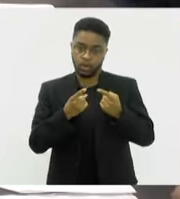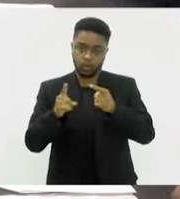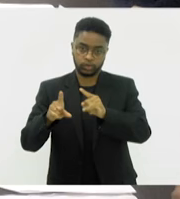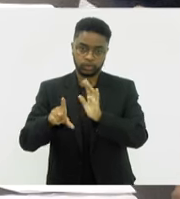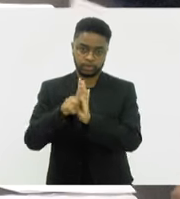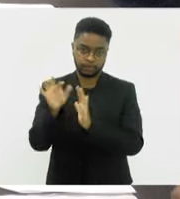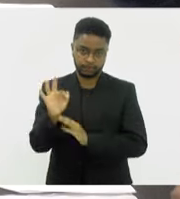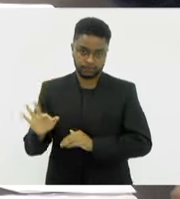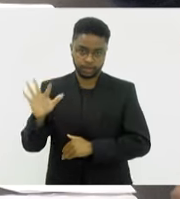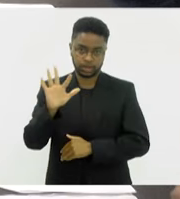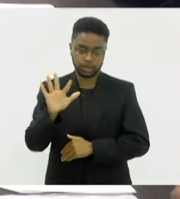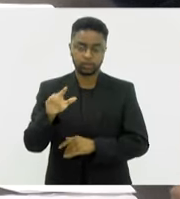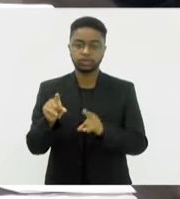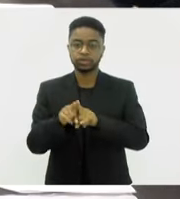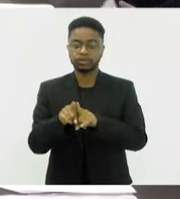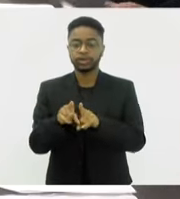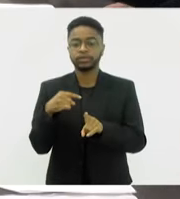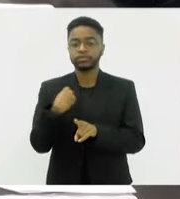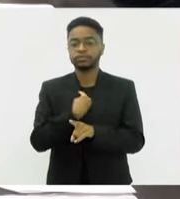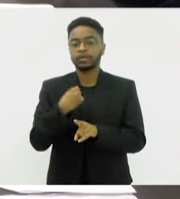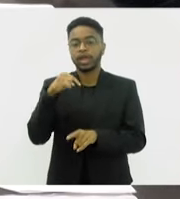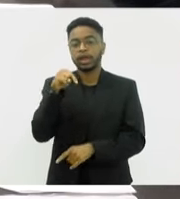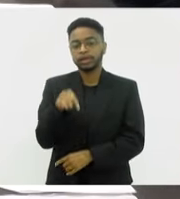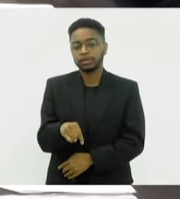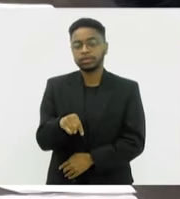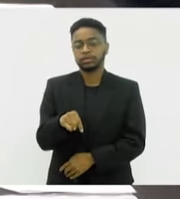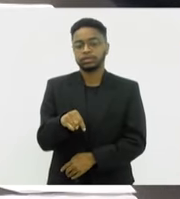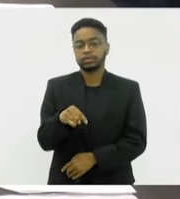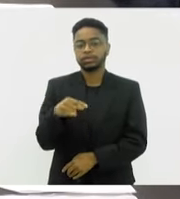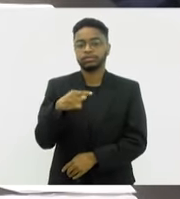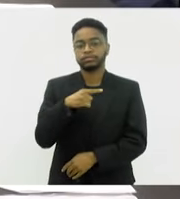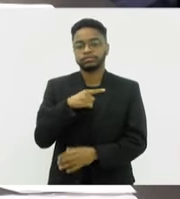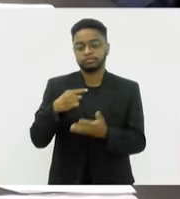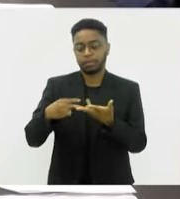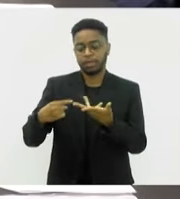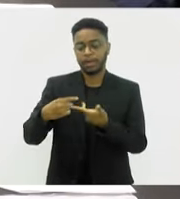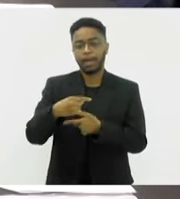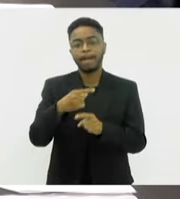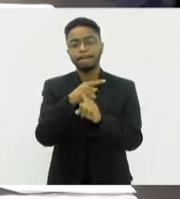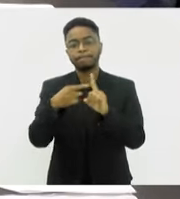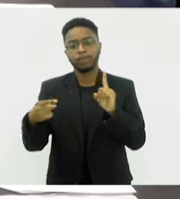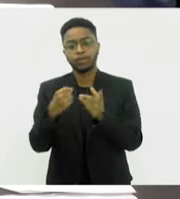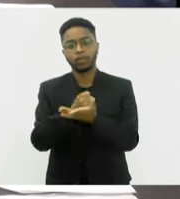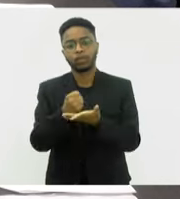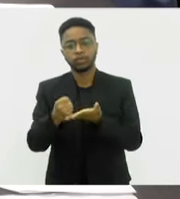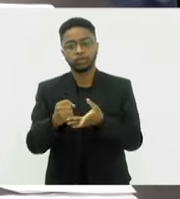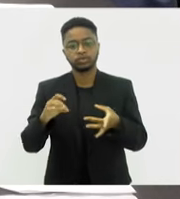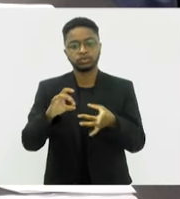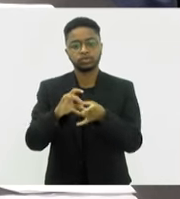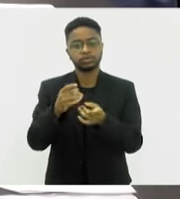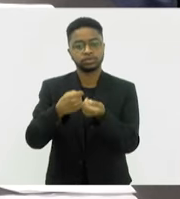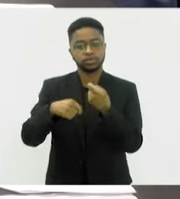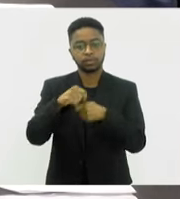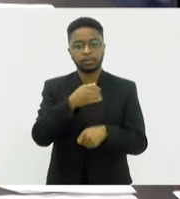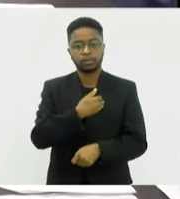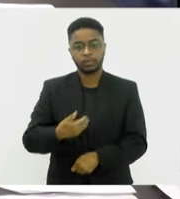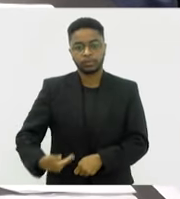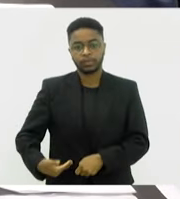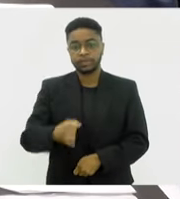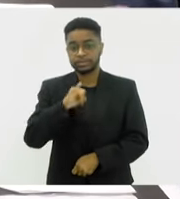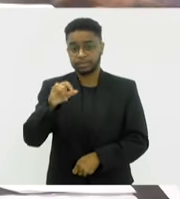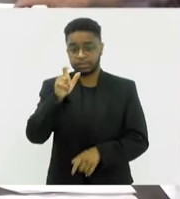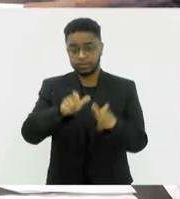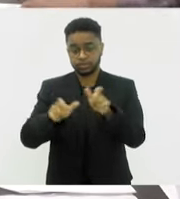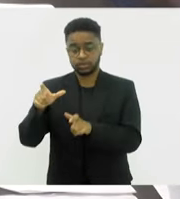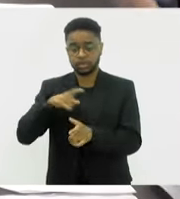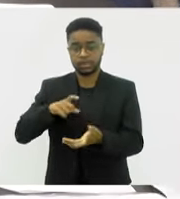federal. E a gente tem legislado aqui inúmeras vezes. Fica proibido de contratar com a administração pública aquele indivíduo que for condenado pelos